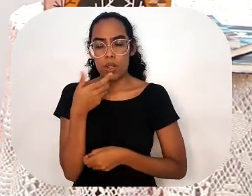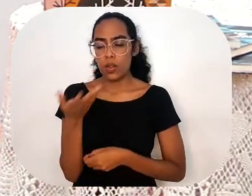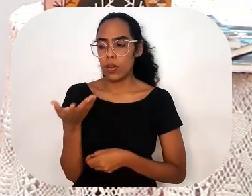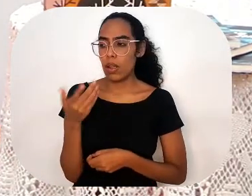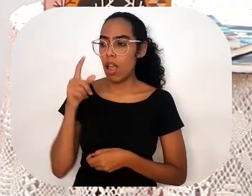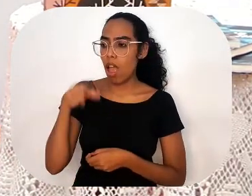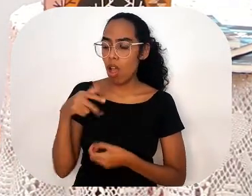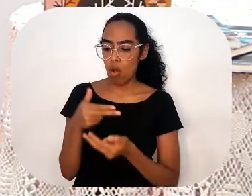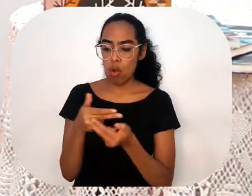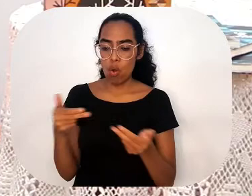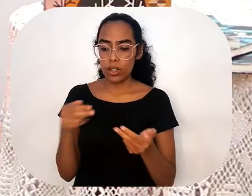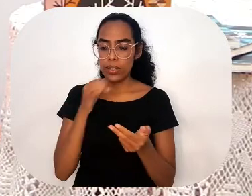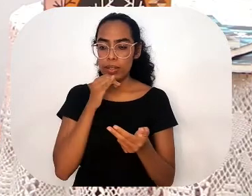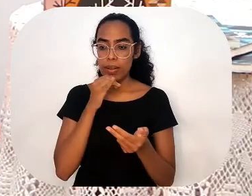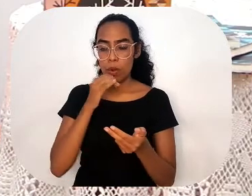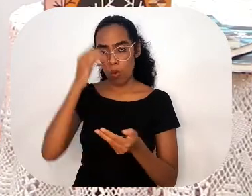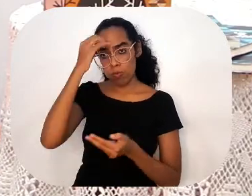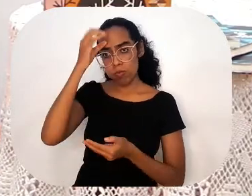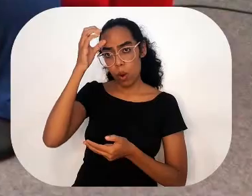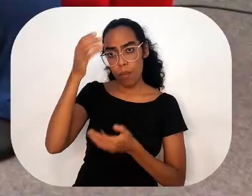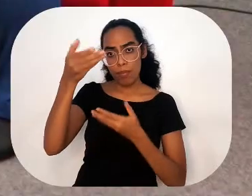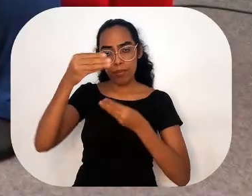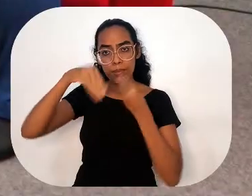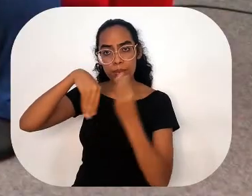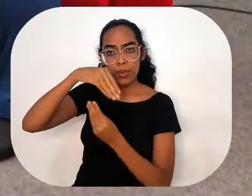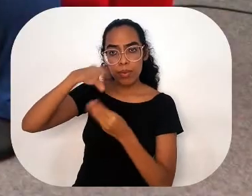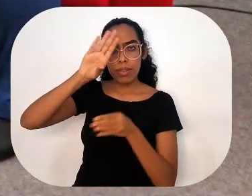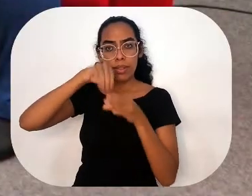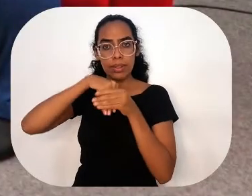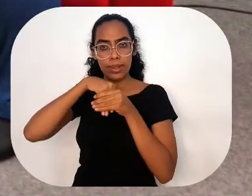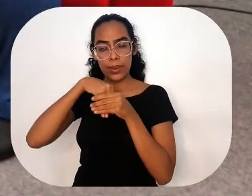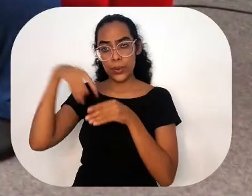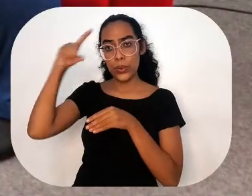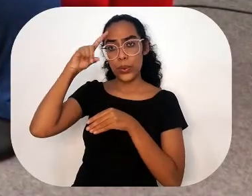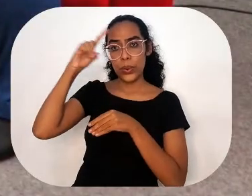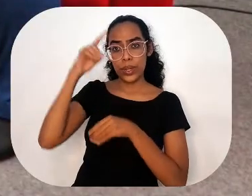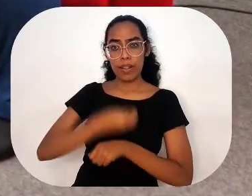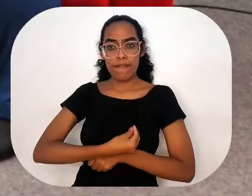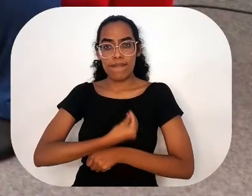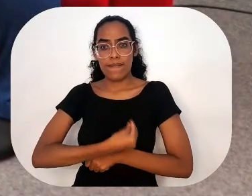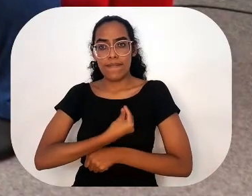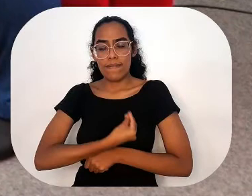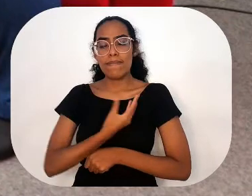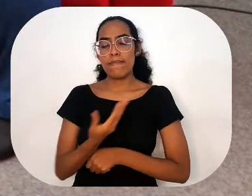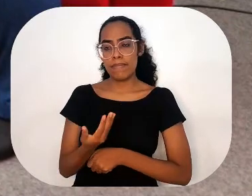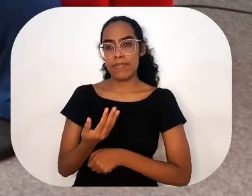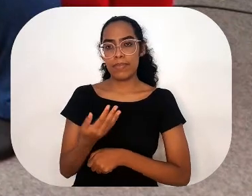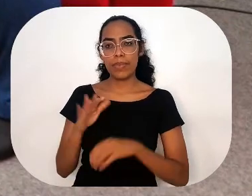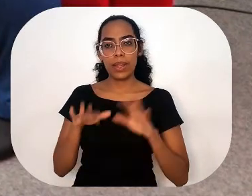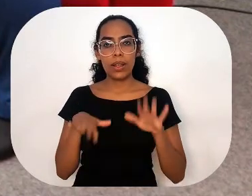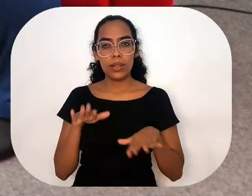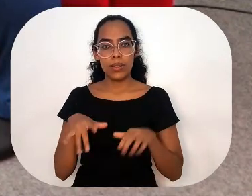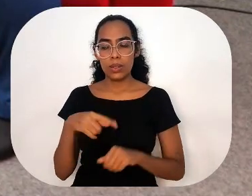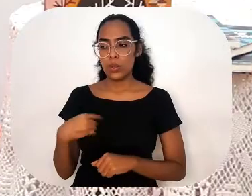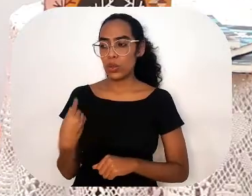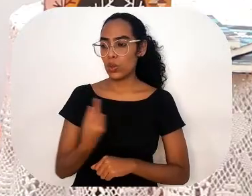repito são coisas que nos atravessam são conhecimentos que nos atravessam fazem parte do nosso cotidiano por mais